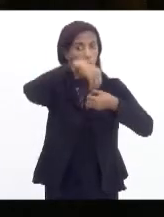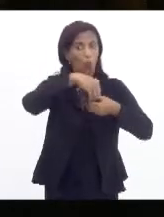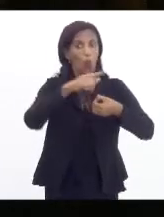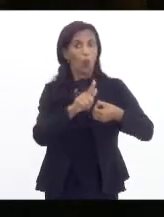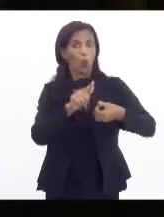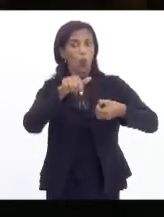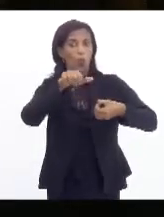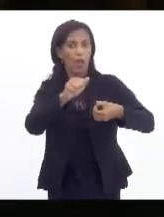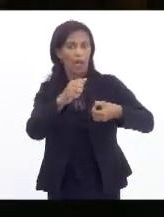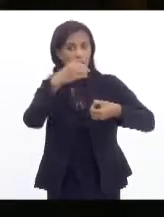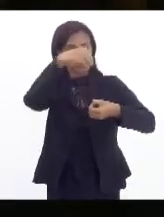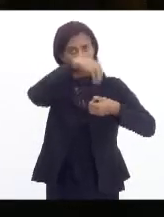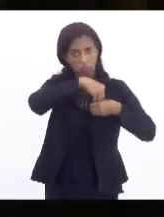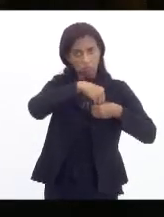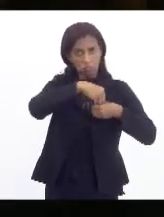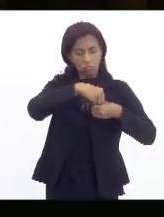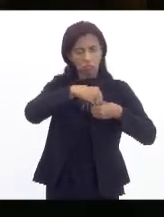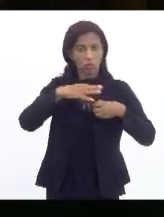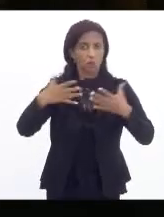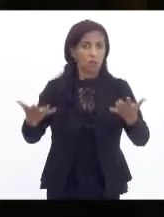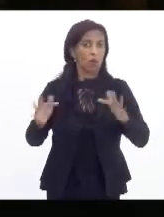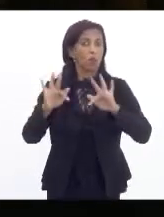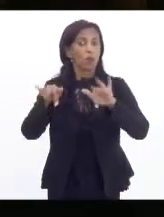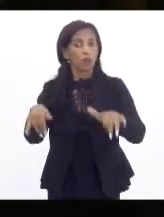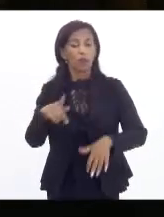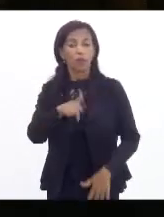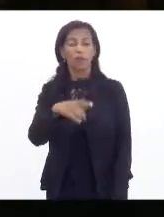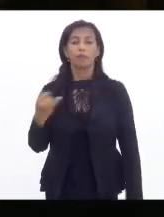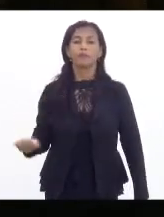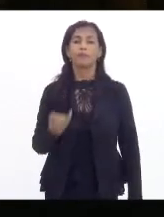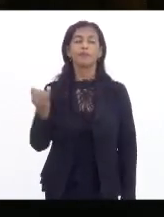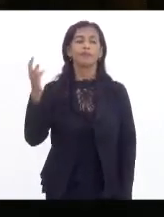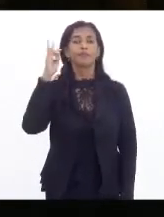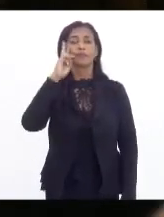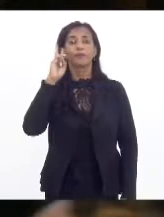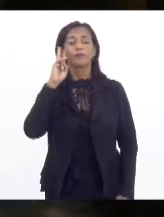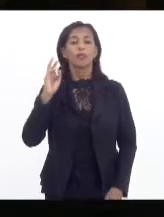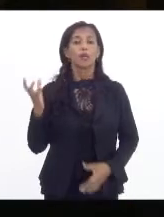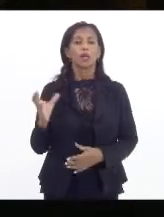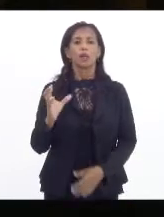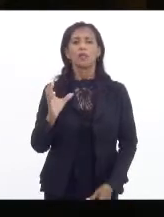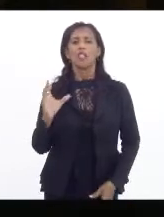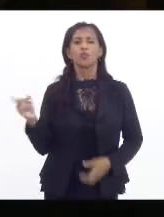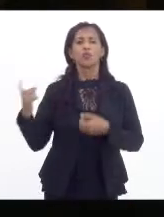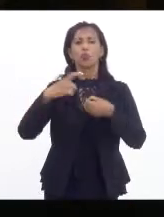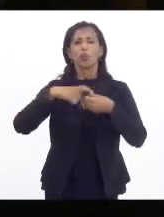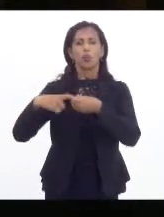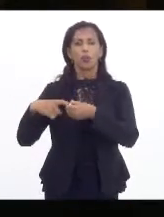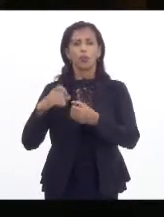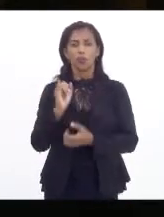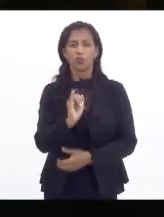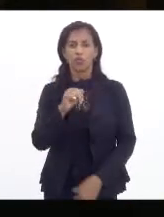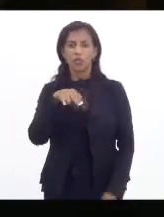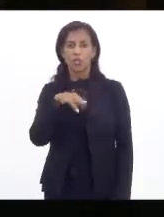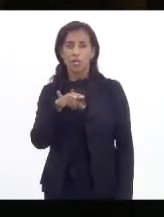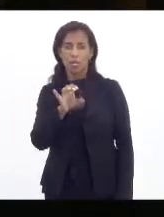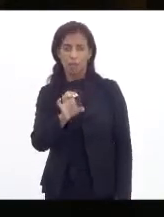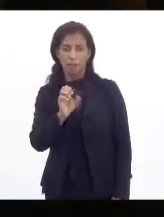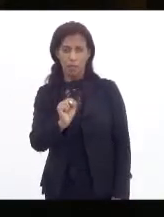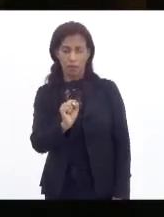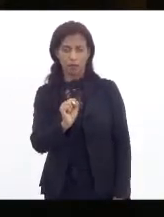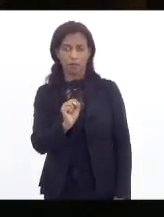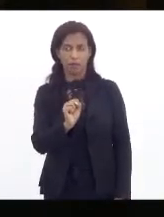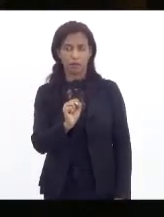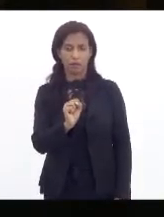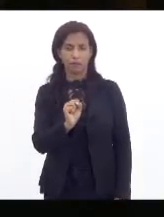liquefeito nele contido. Então, por fim, é importante lembrar aqui que desde o convênio de ICMS de